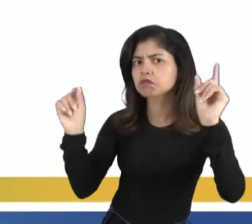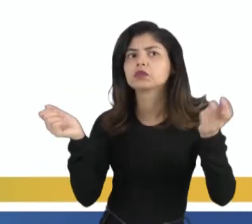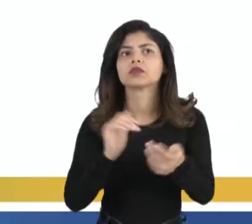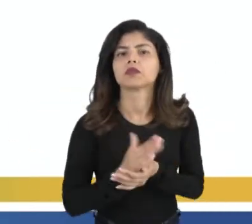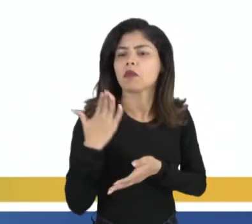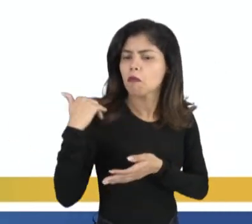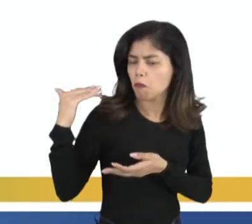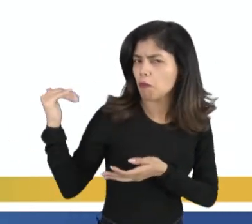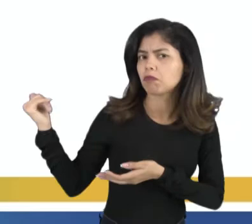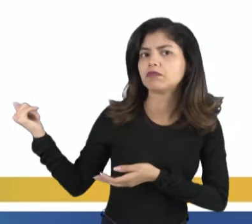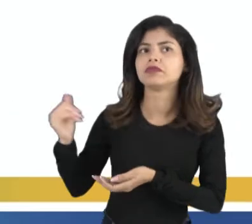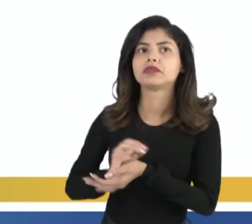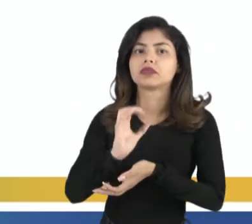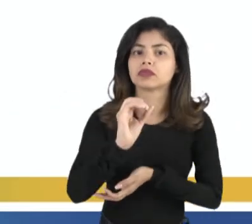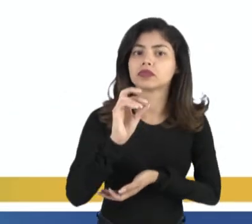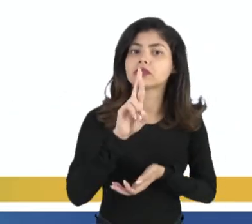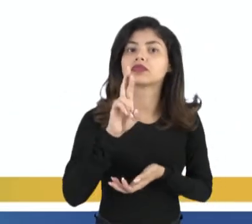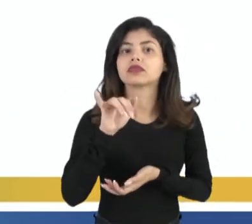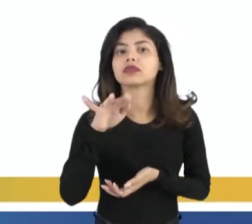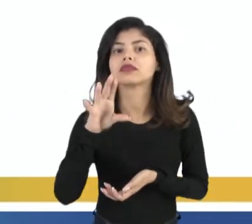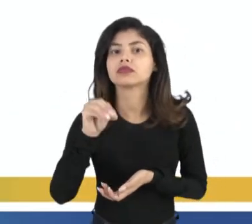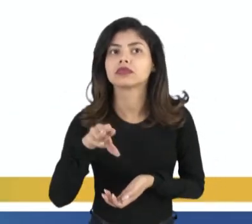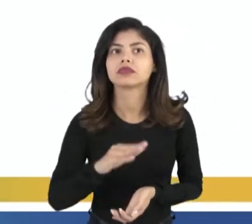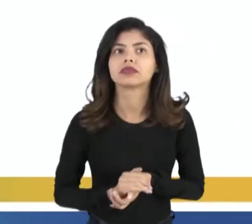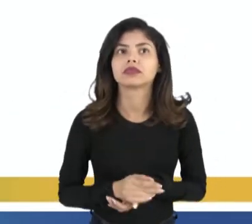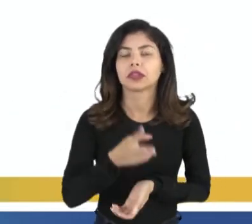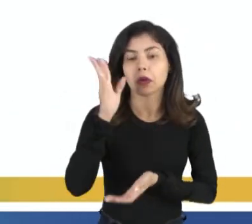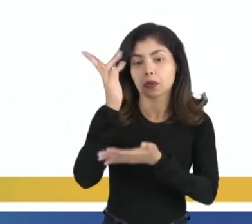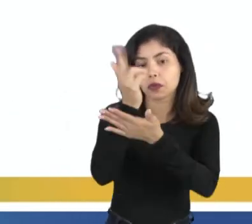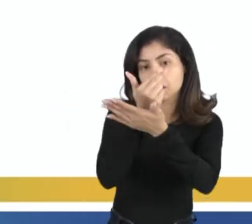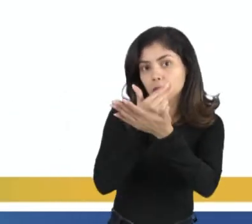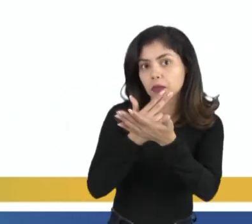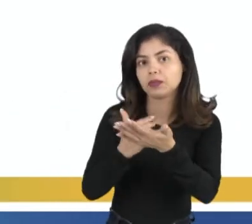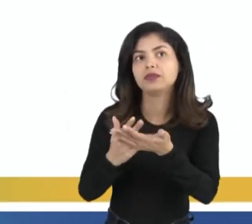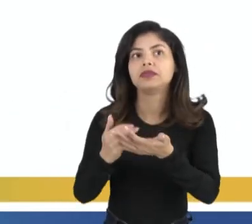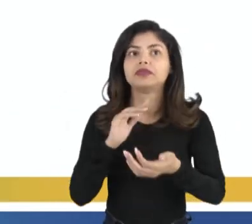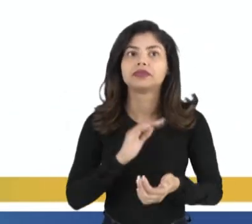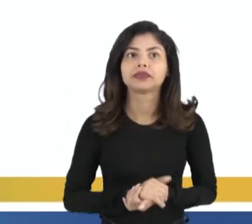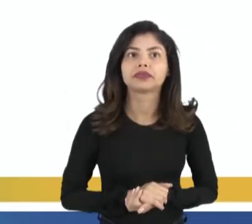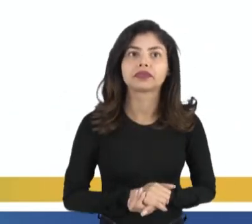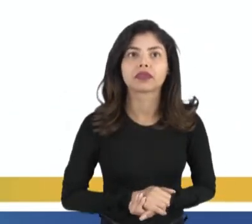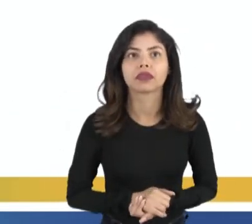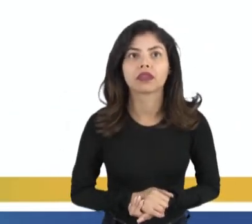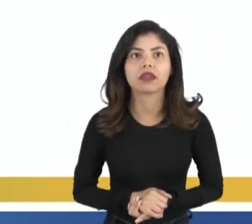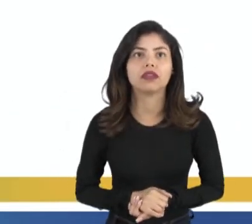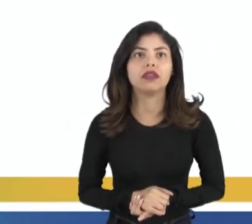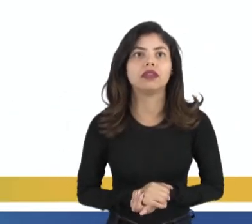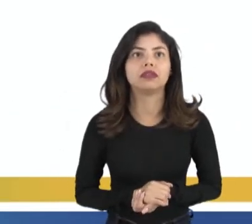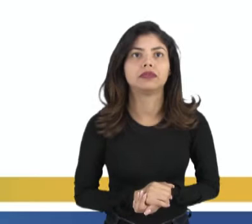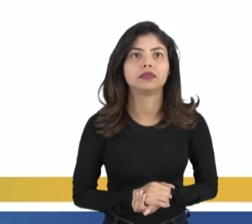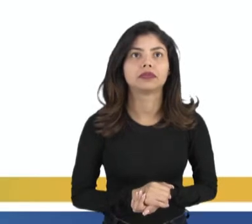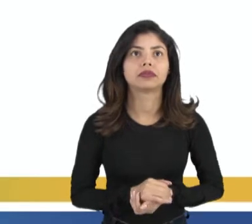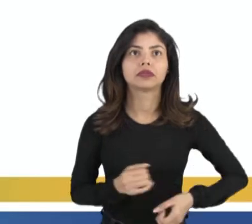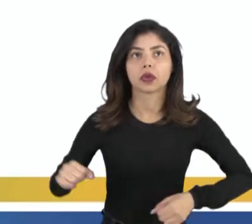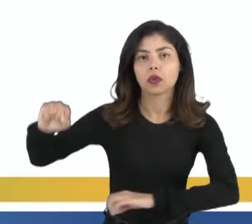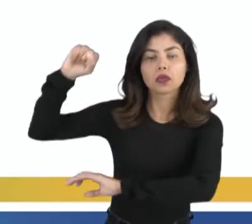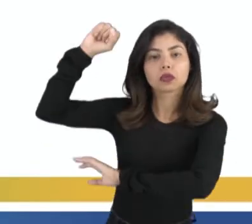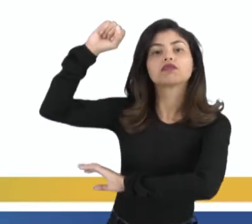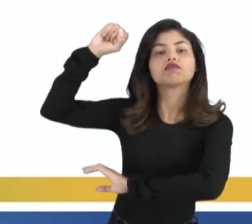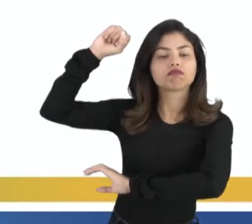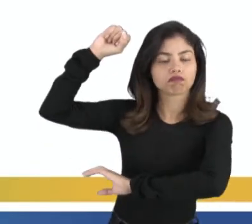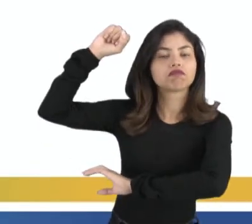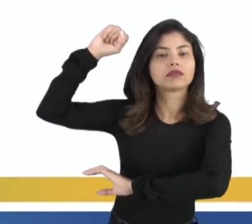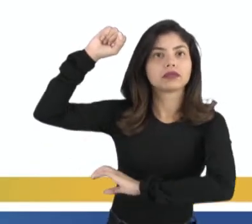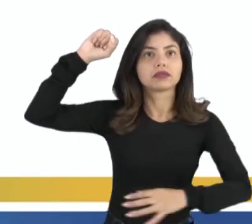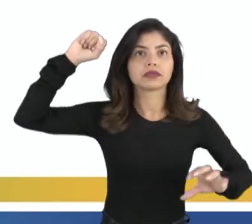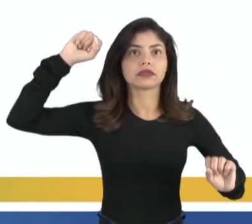constelação muito famosa causa da hora né você vê ali que o desenho da Constelação ali tem ali um bichinho né no braço dele que é